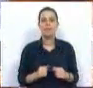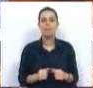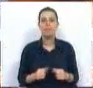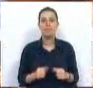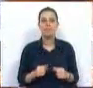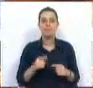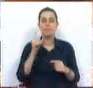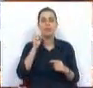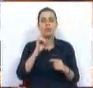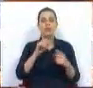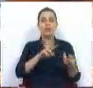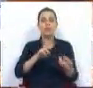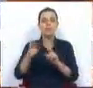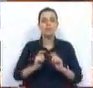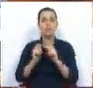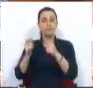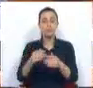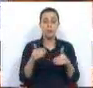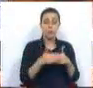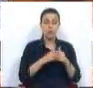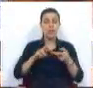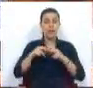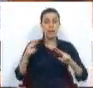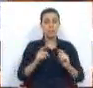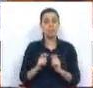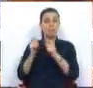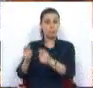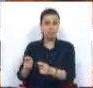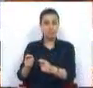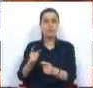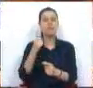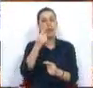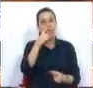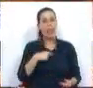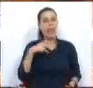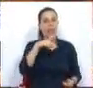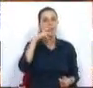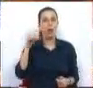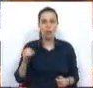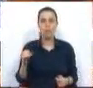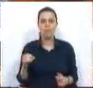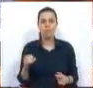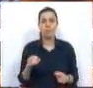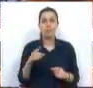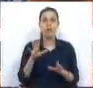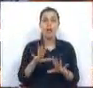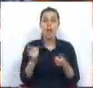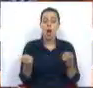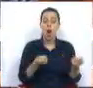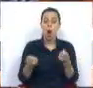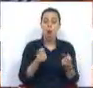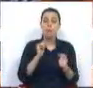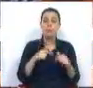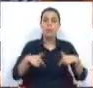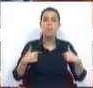a municipalização deste processo seria um erro. É nas organizações